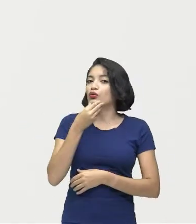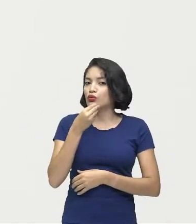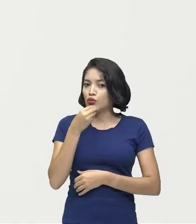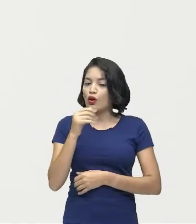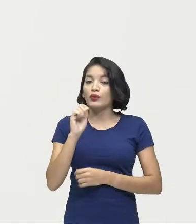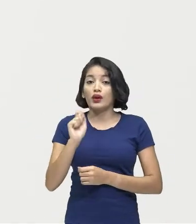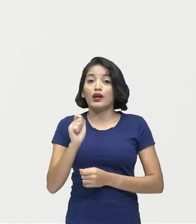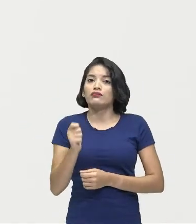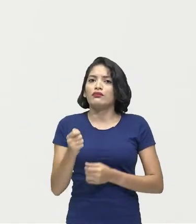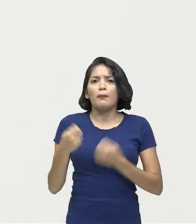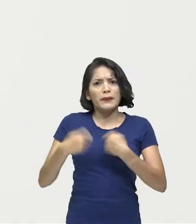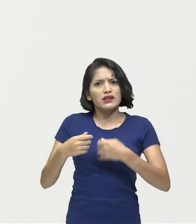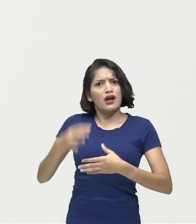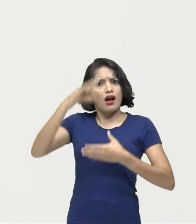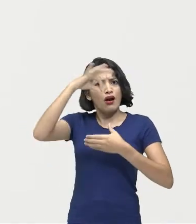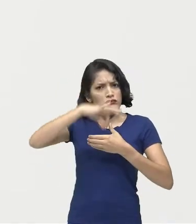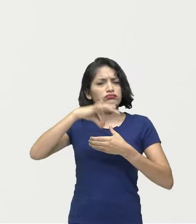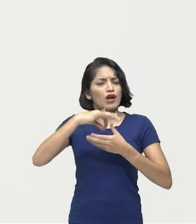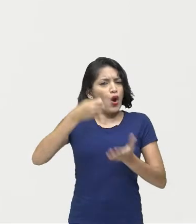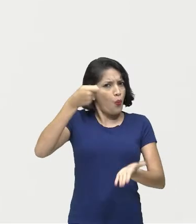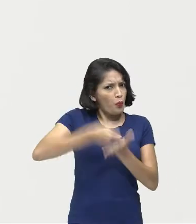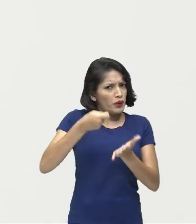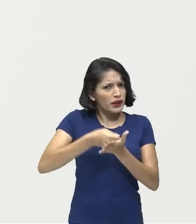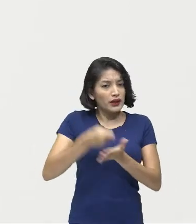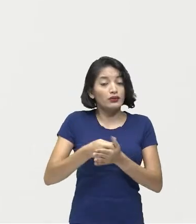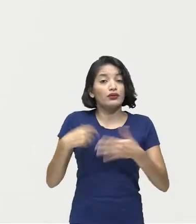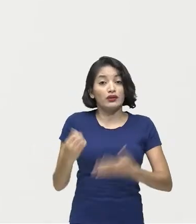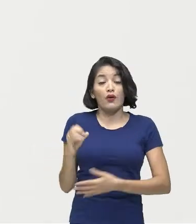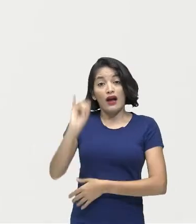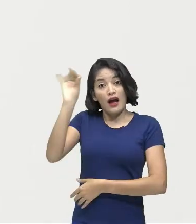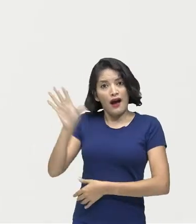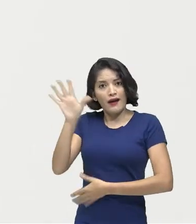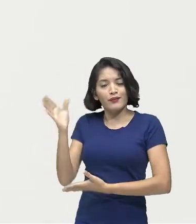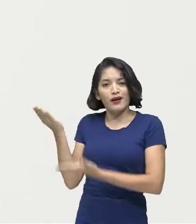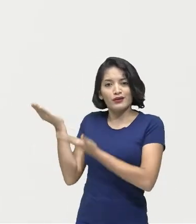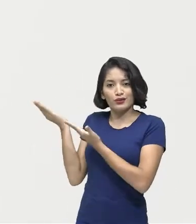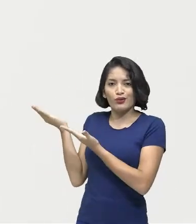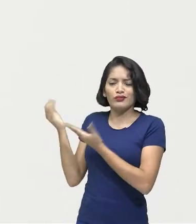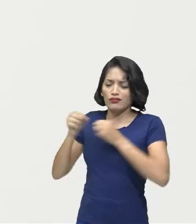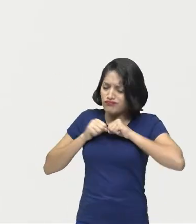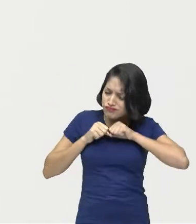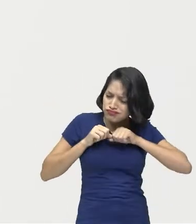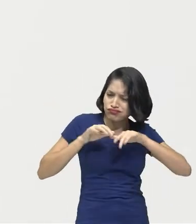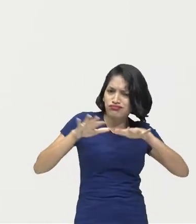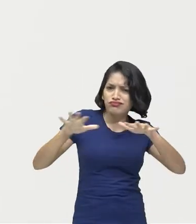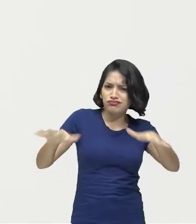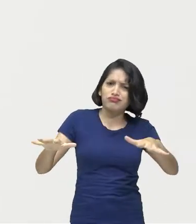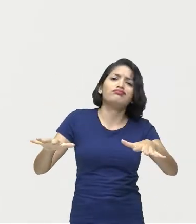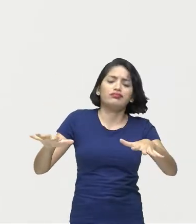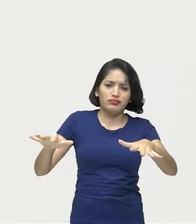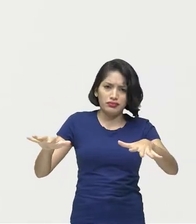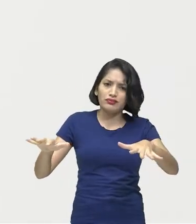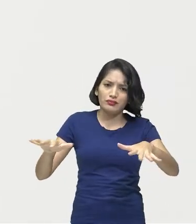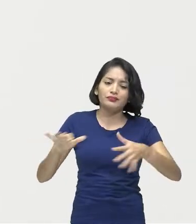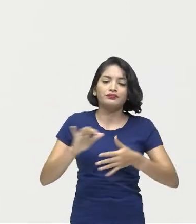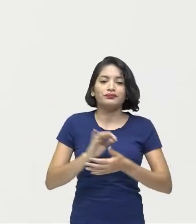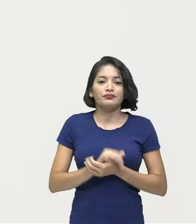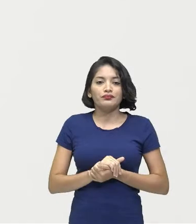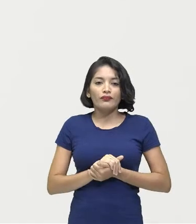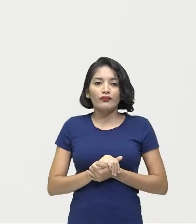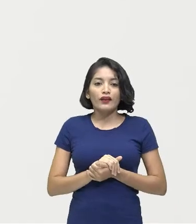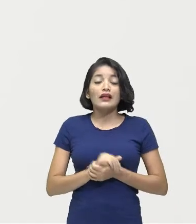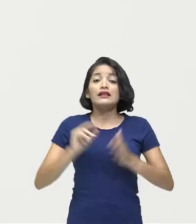isso é obrigatório. Então, essa gravura aí, ela ganhou, né, uma dimensão muito grande. América engolindo a versão amarga, ou